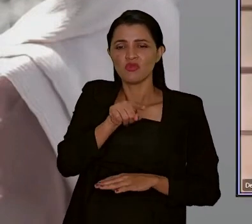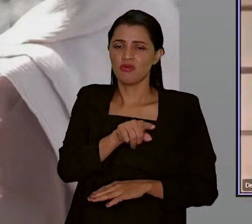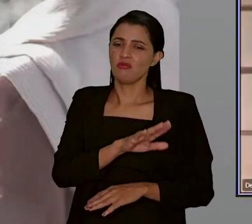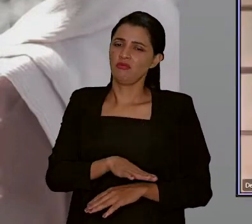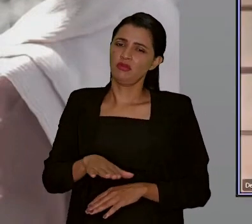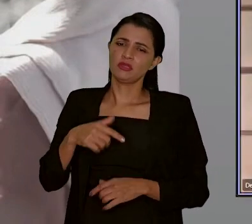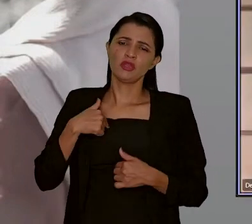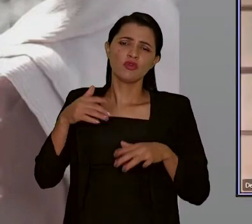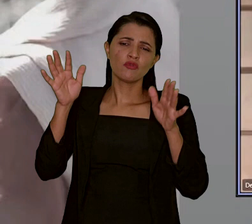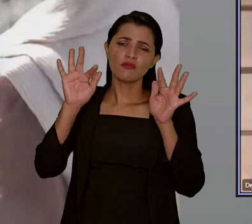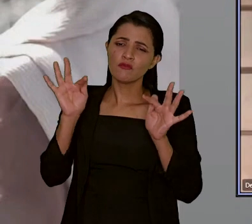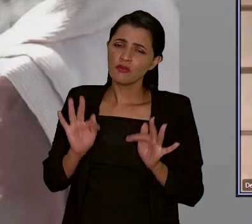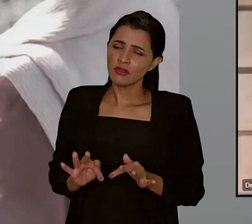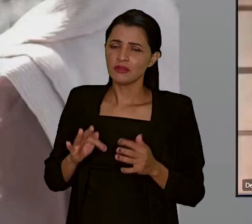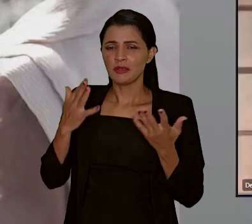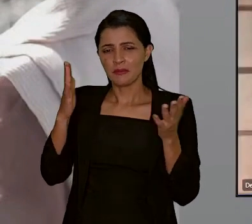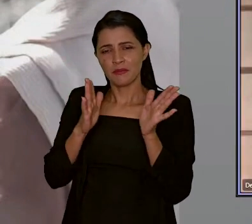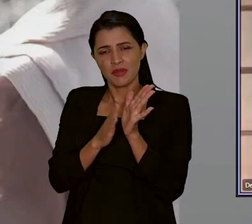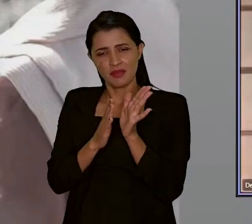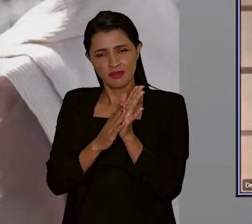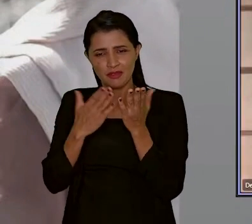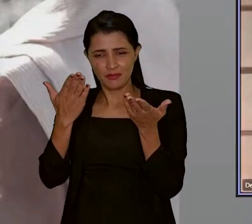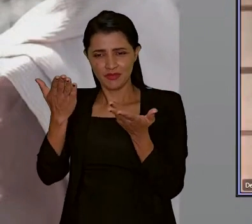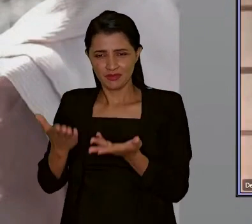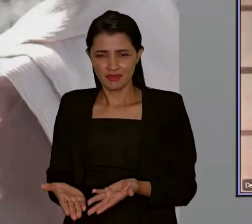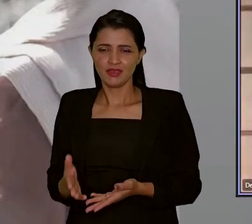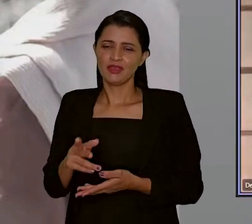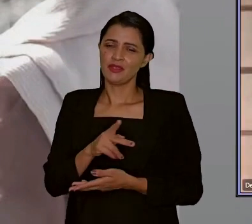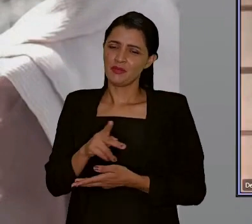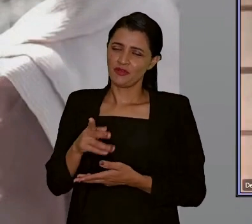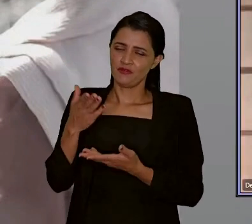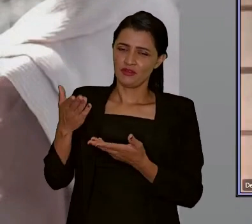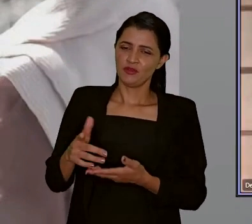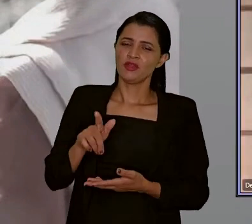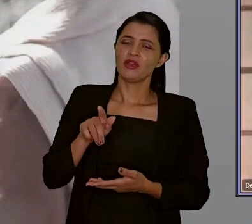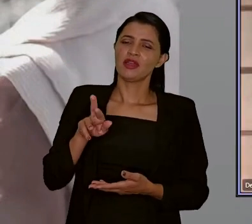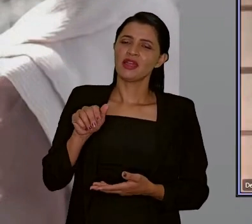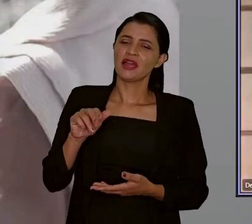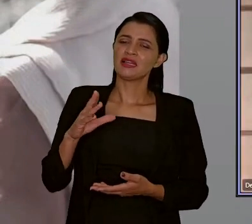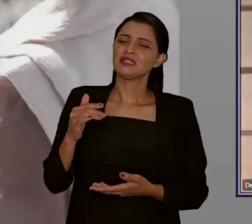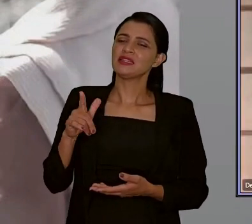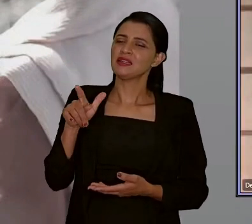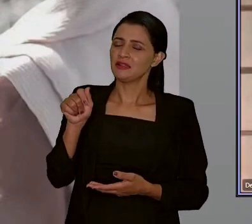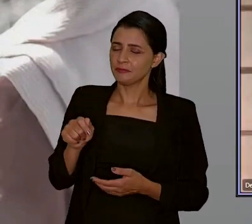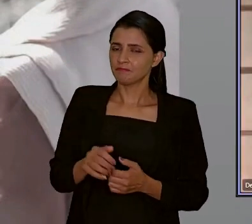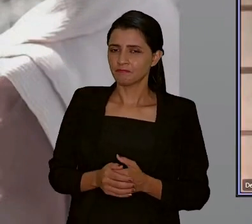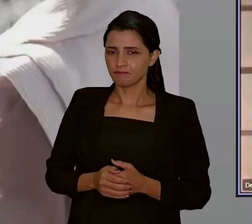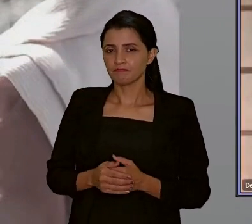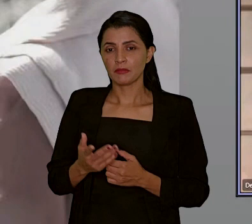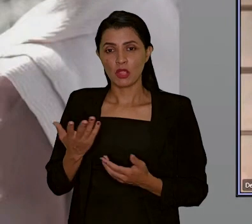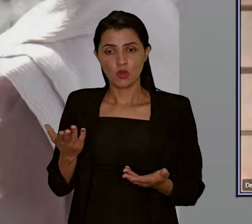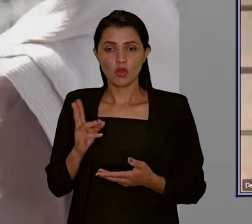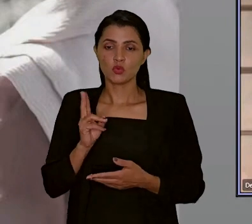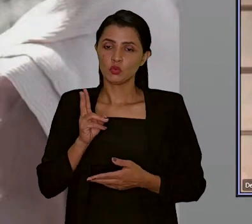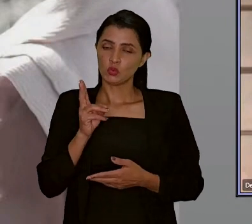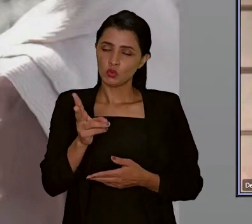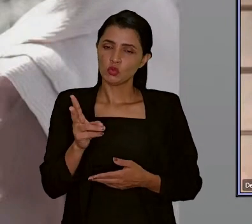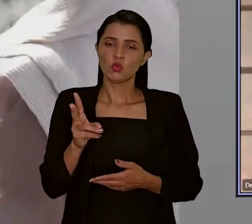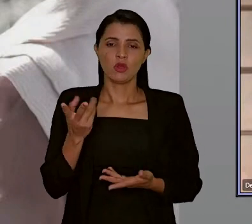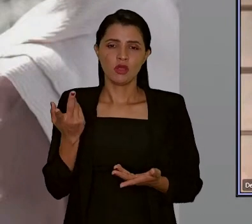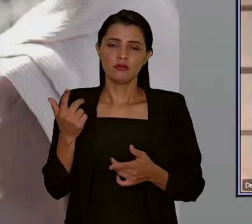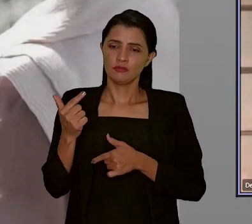a professora Graciela. Dando continuidade aos trabalhos, eu